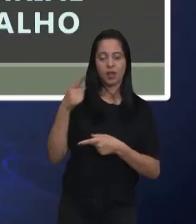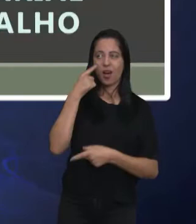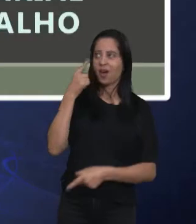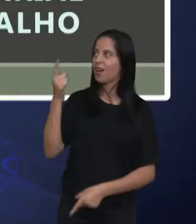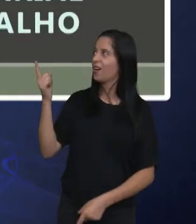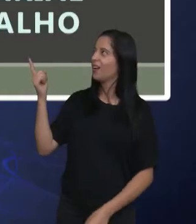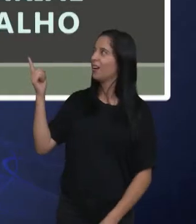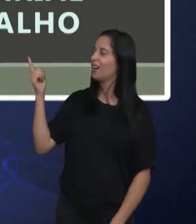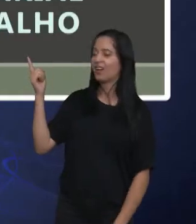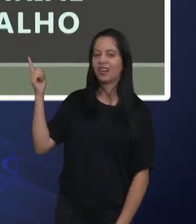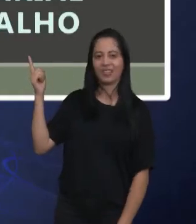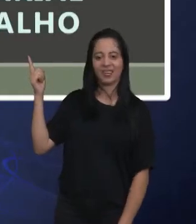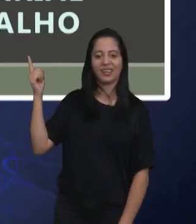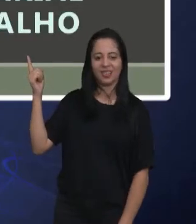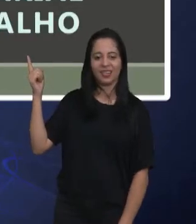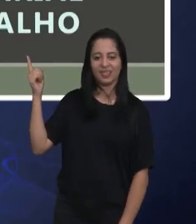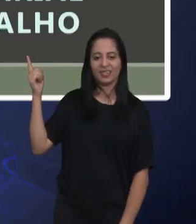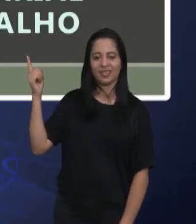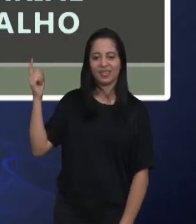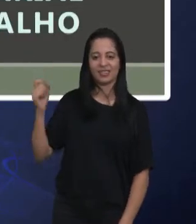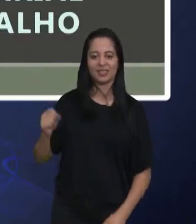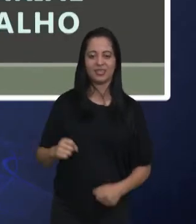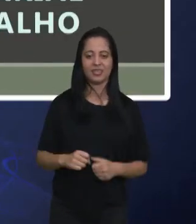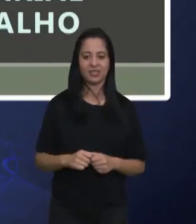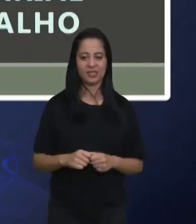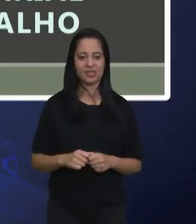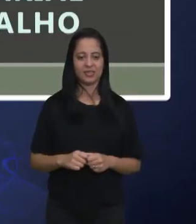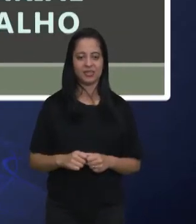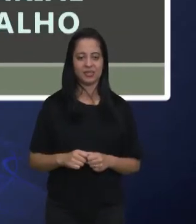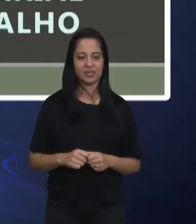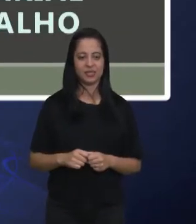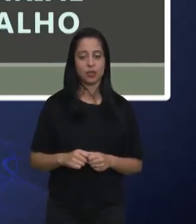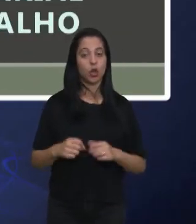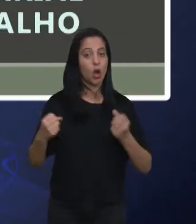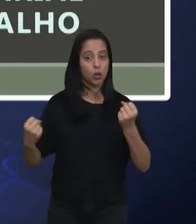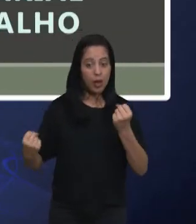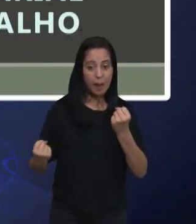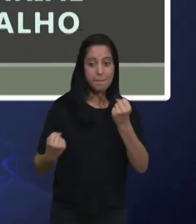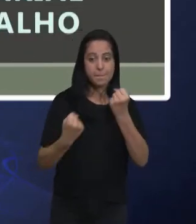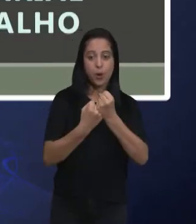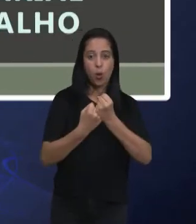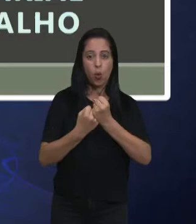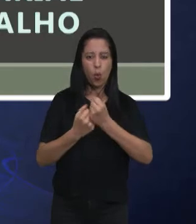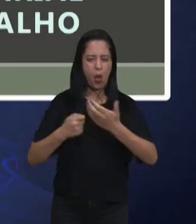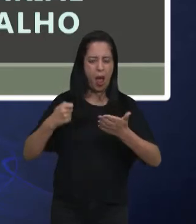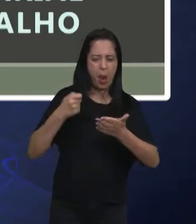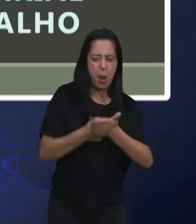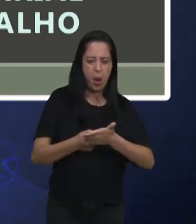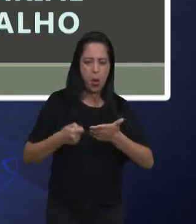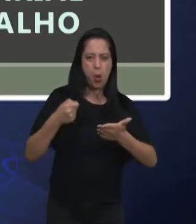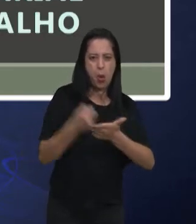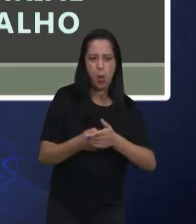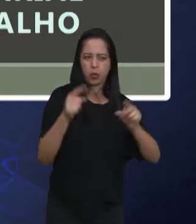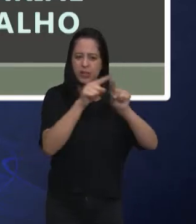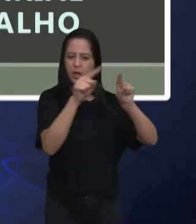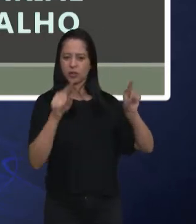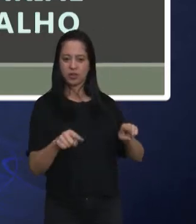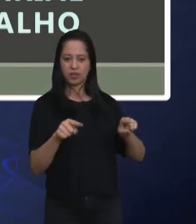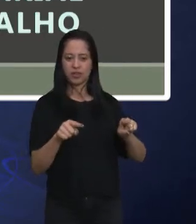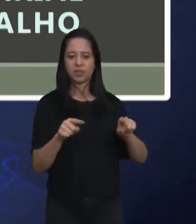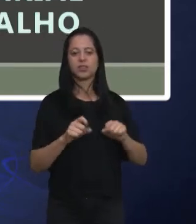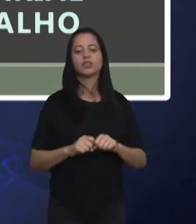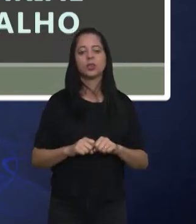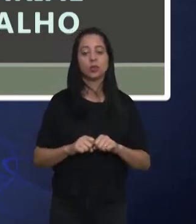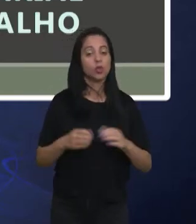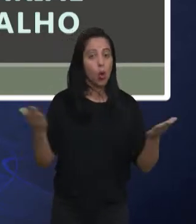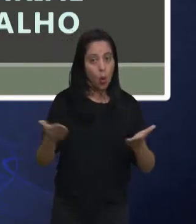SSM. E aqui, por favor, aqui todo o apoio à luta dos servidores. A semana passada, hoje,